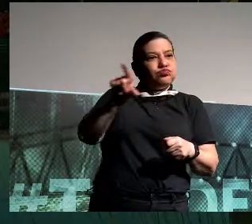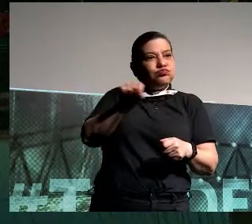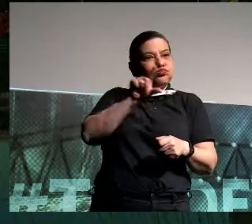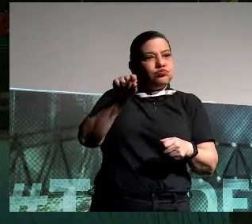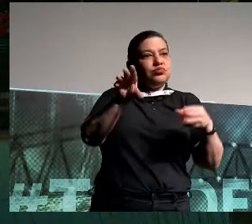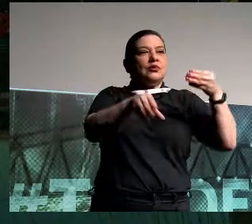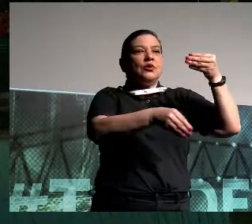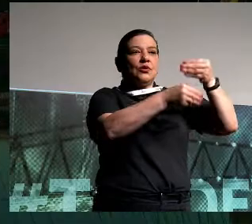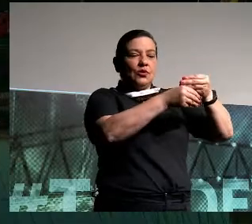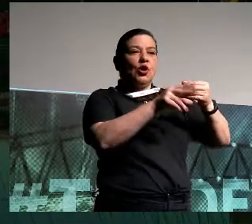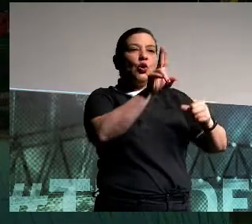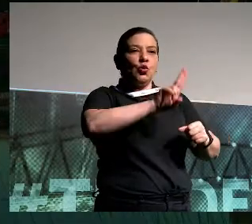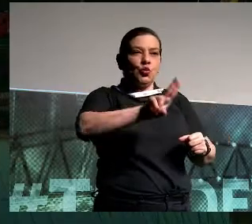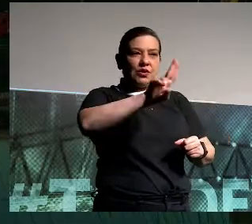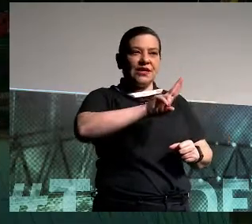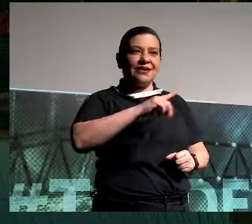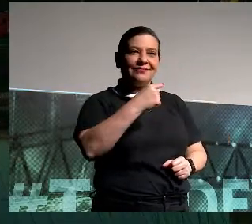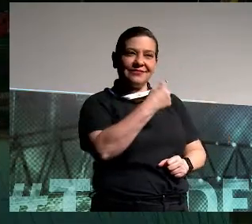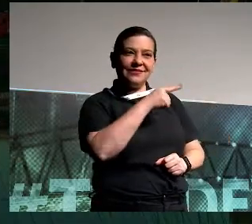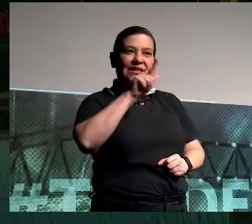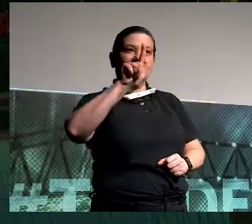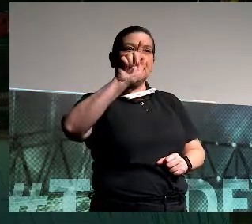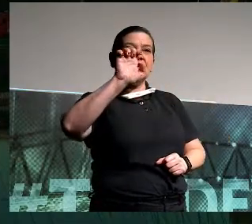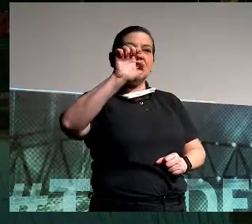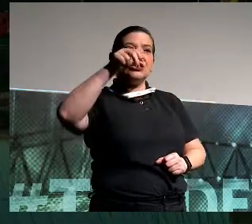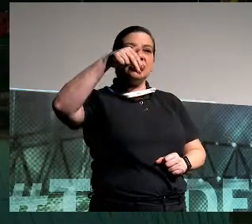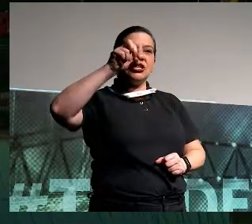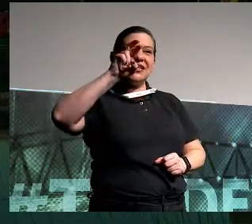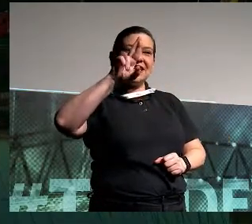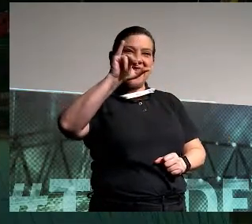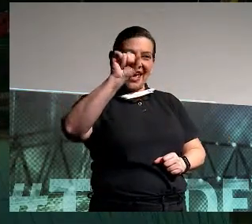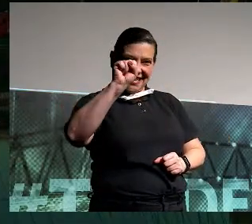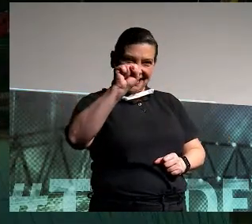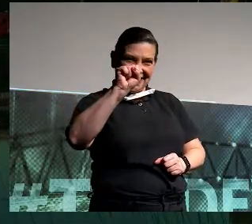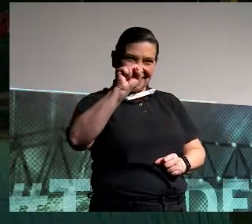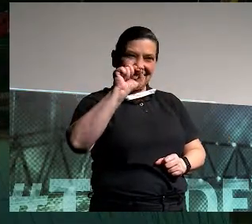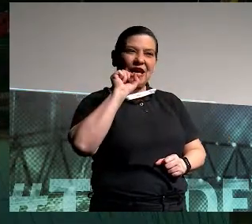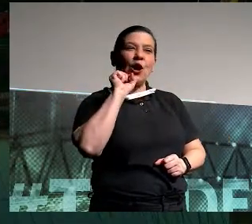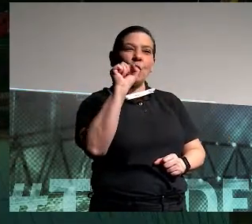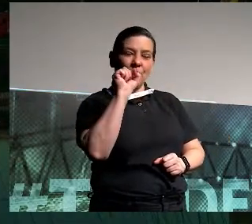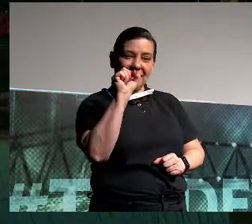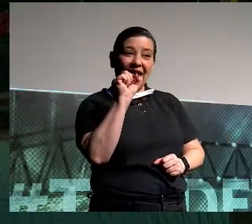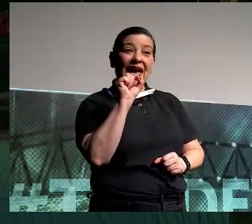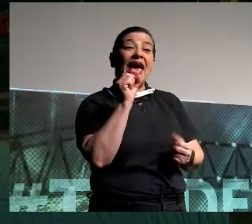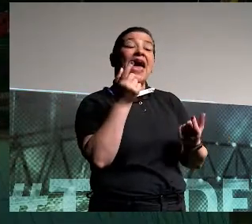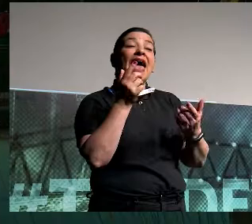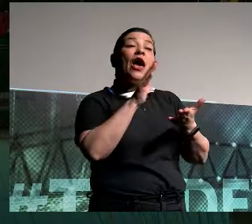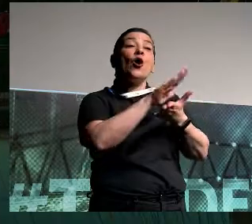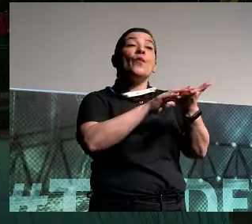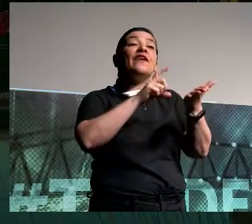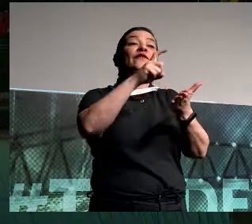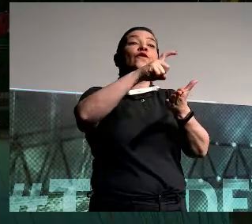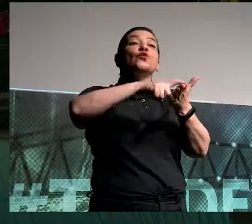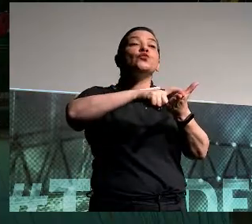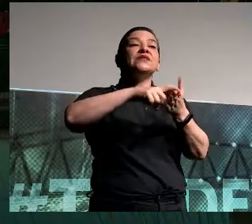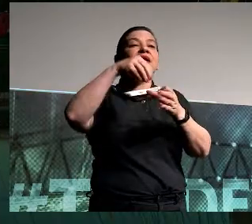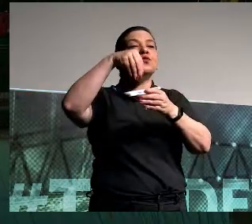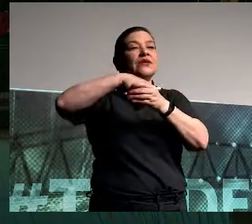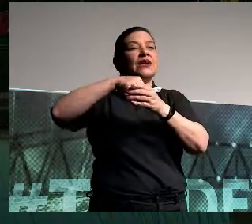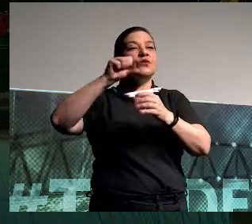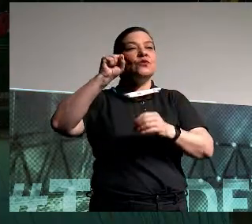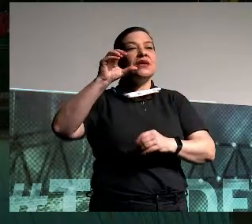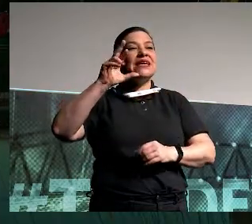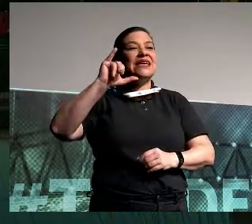falar, generics é uma característica, uma funcionalidade do TypeScript que, para mim, é uma das melhores coisas que existe no mundo da